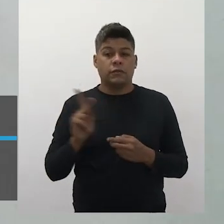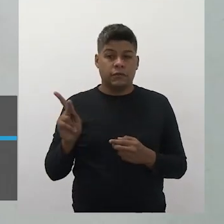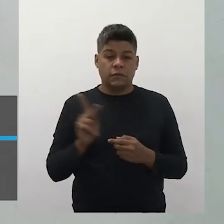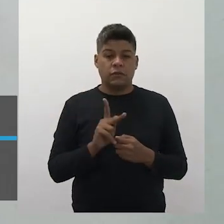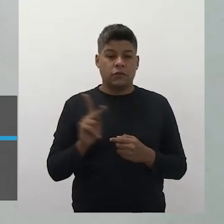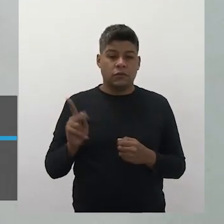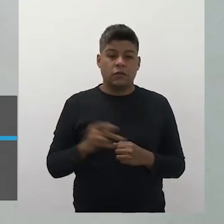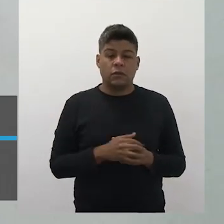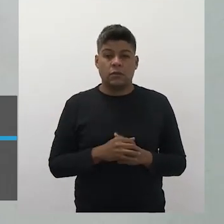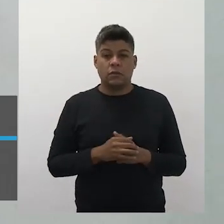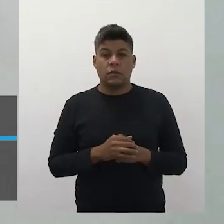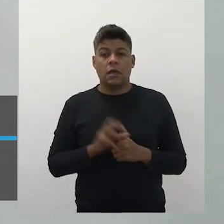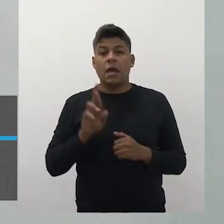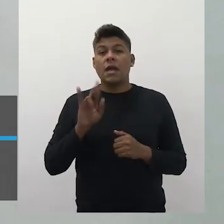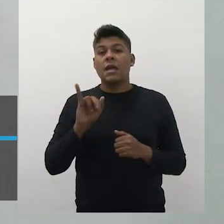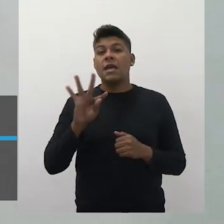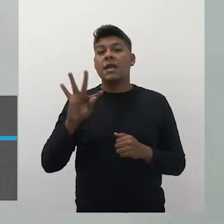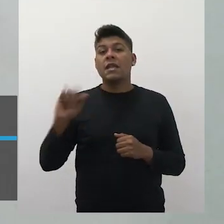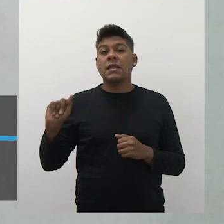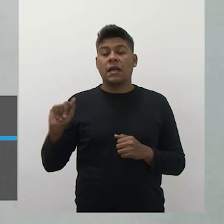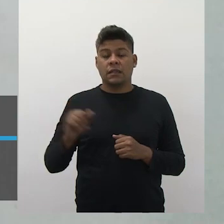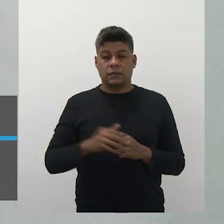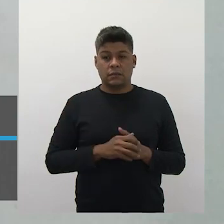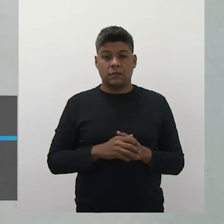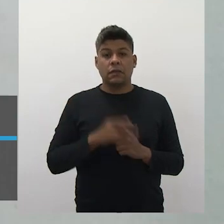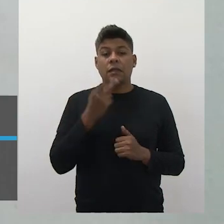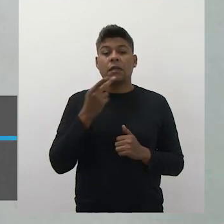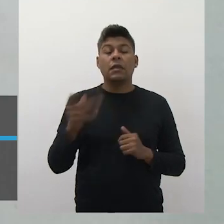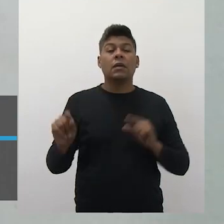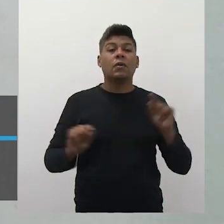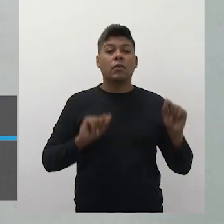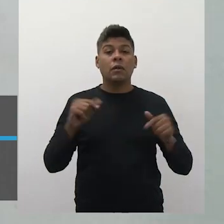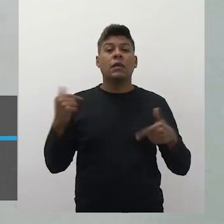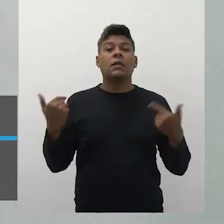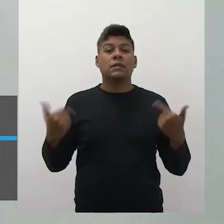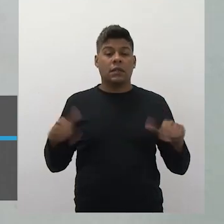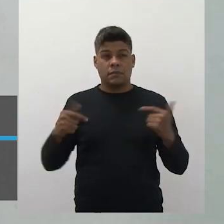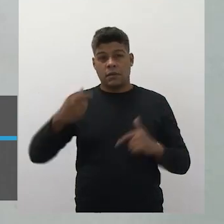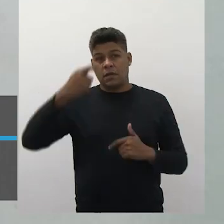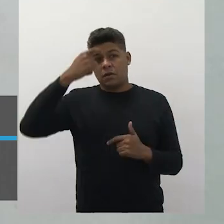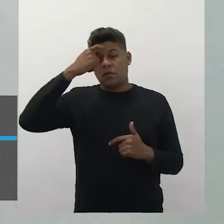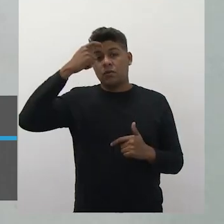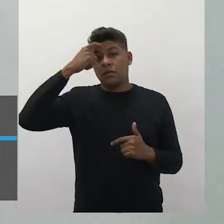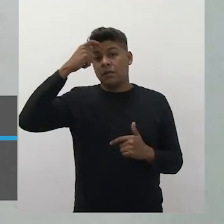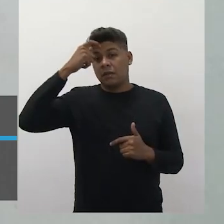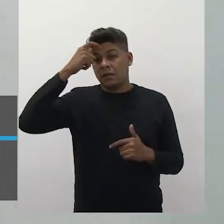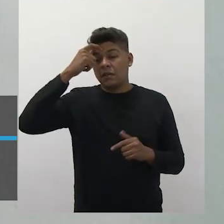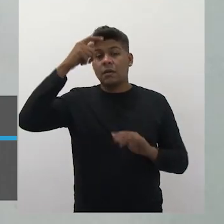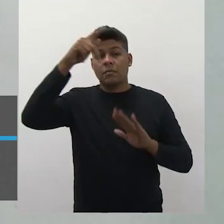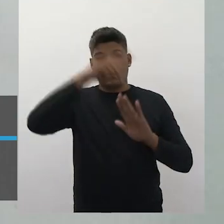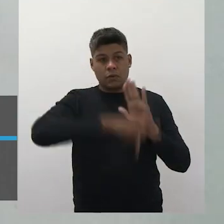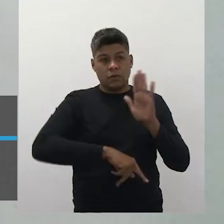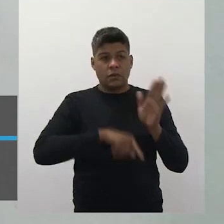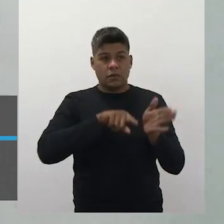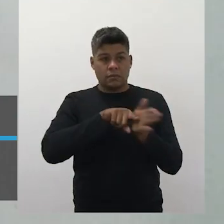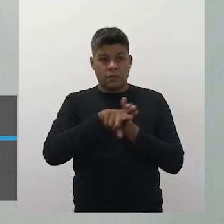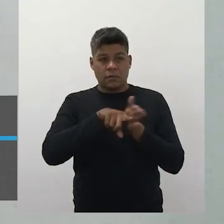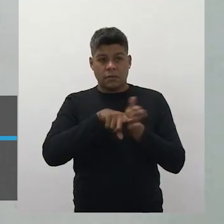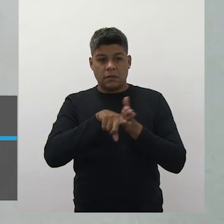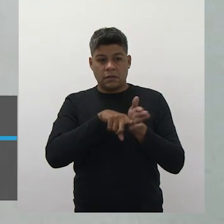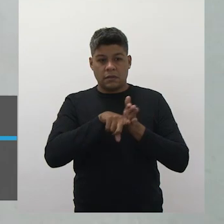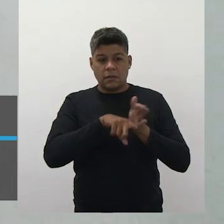Professora Rita diz que trabalha a conscientização, projetos e